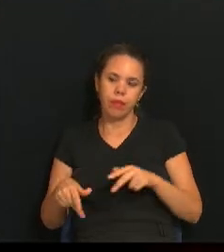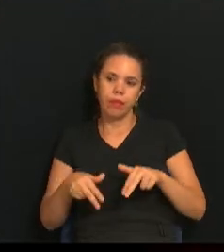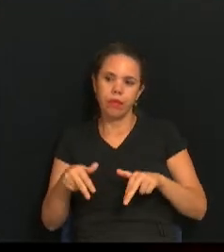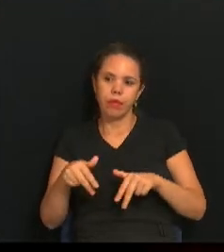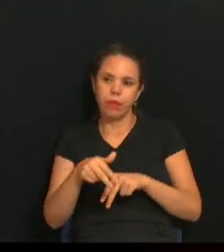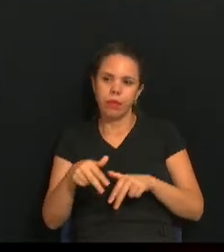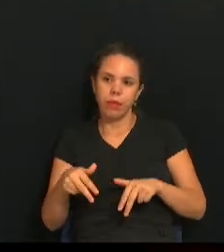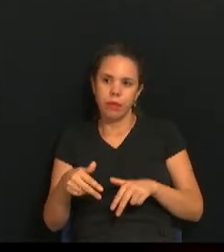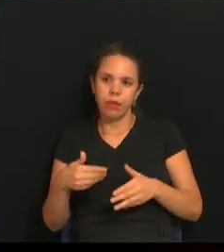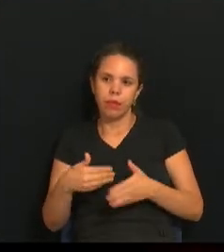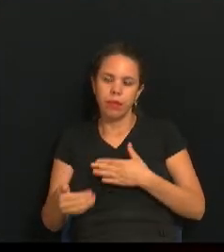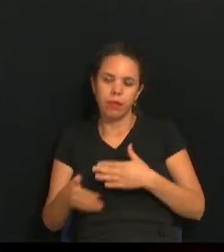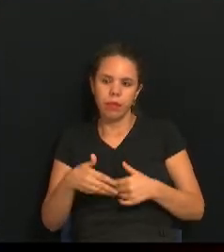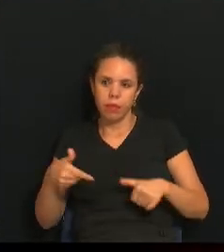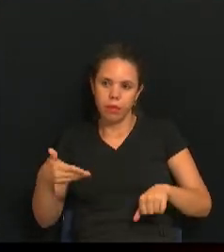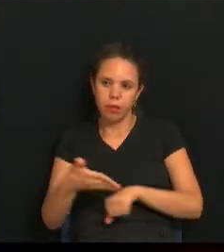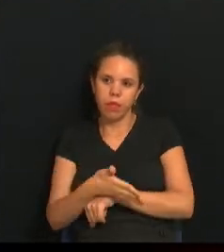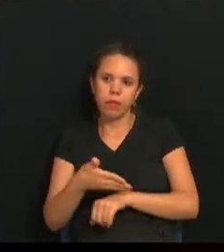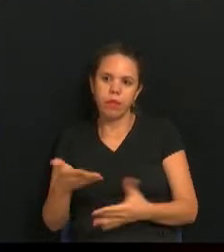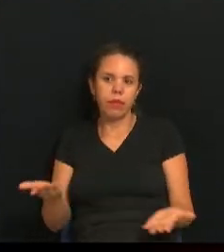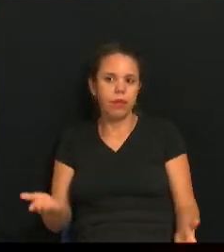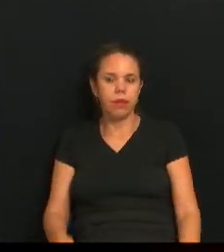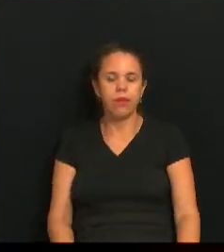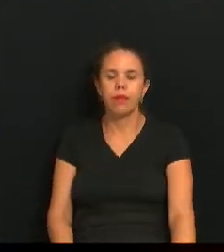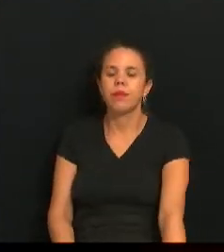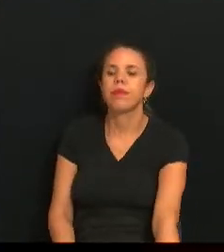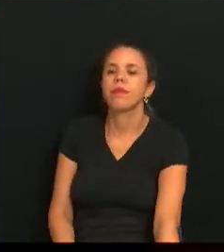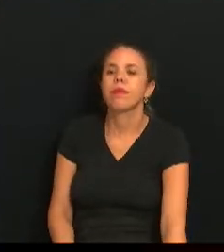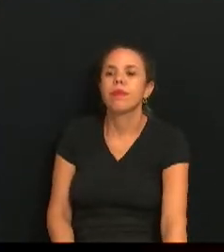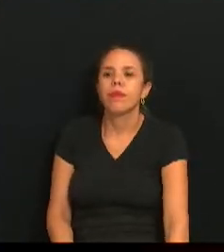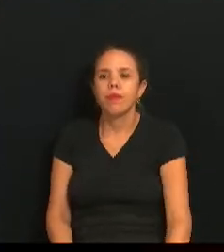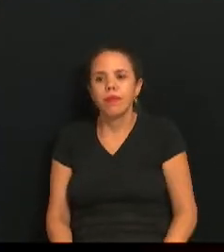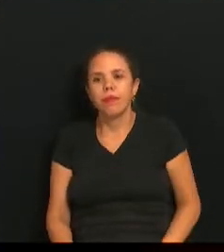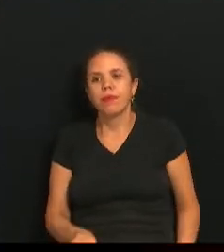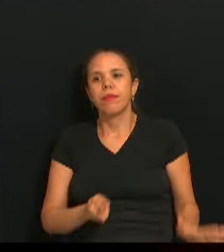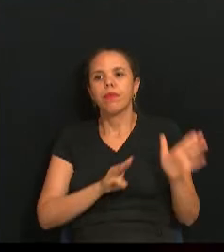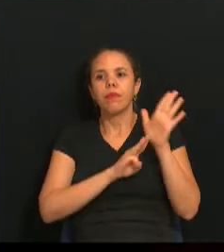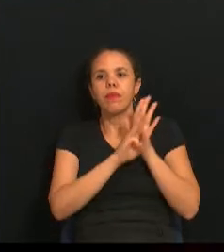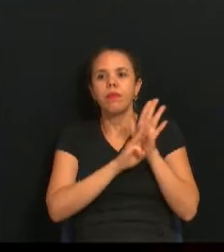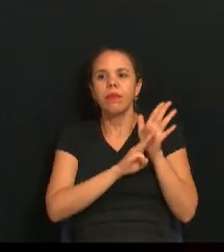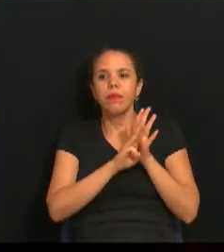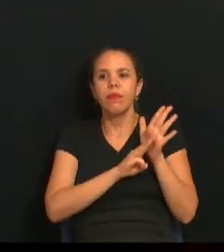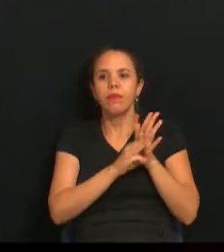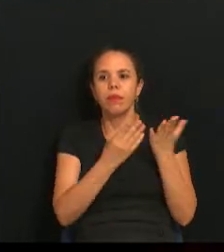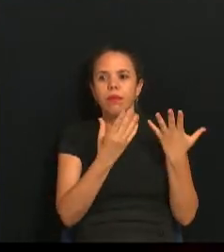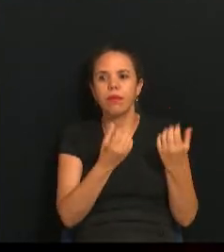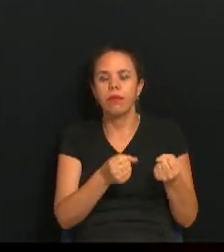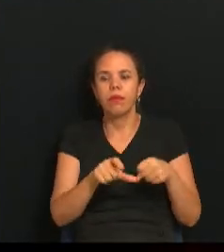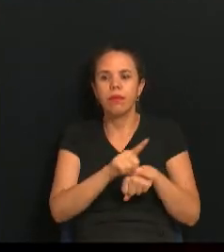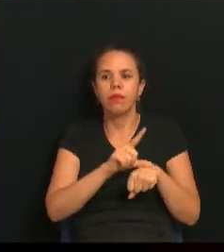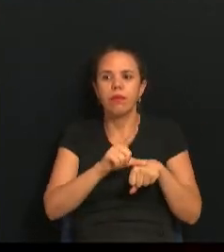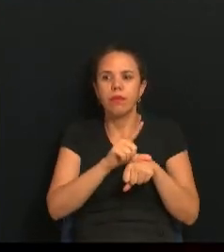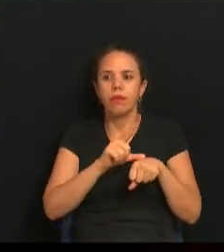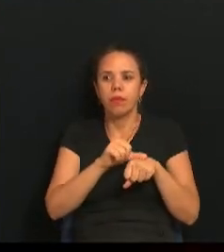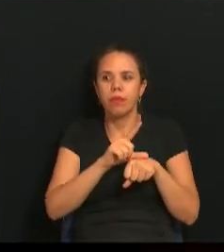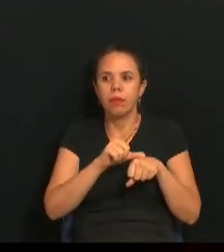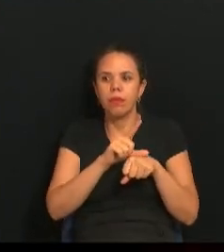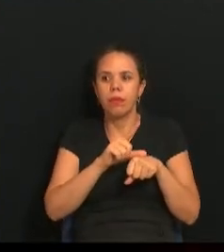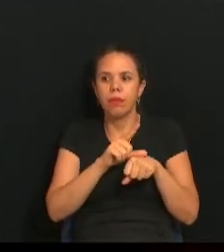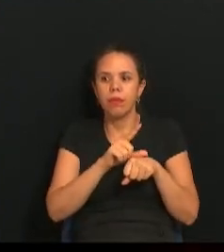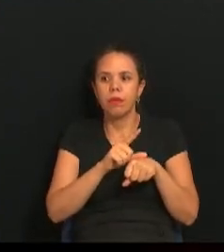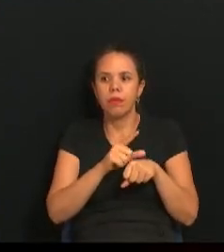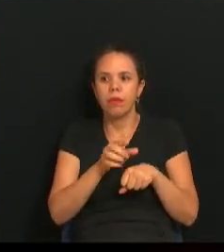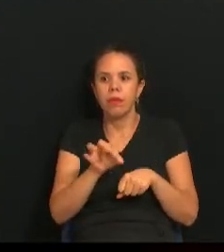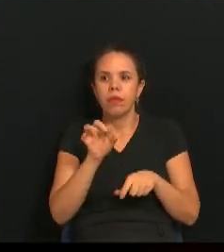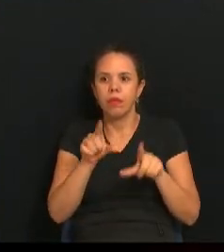qualquer tipo de acesso a ela. Então, a metodologia adotada na legislação, optar pelos